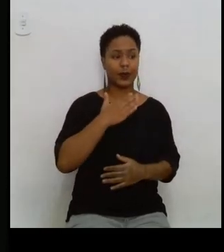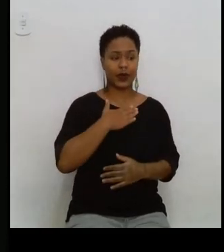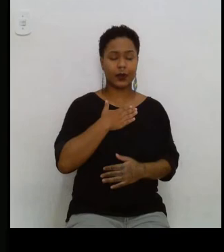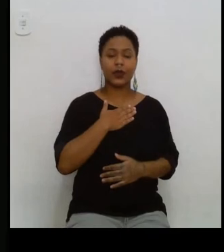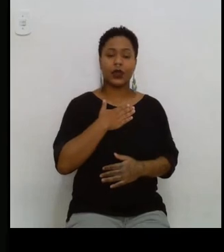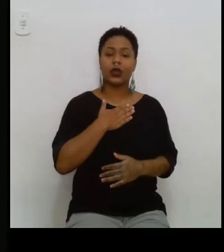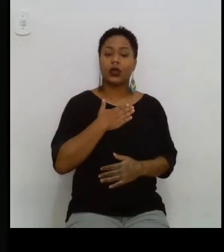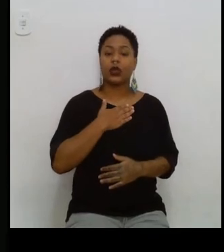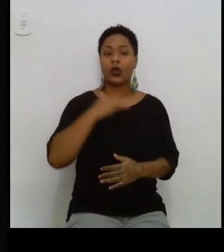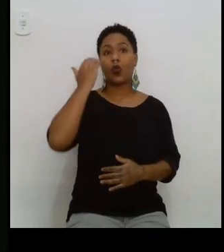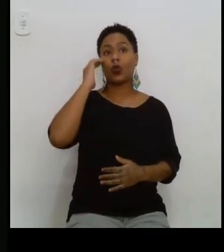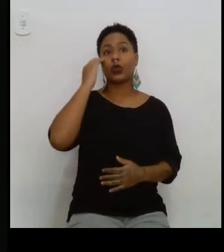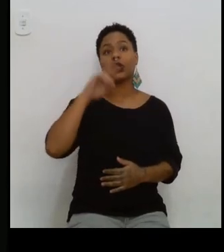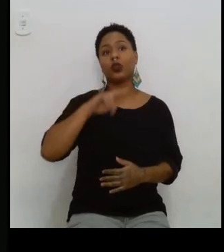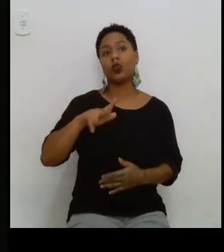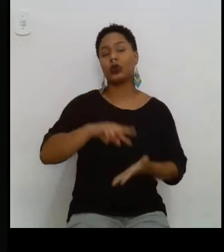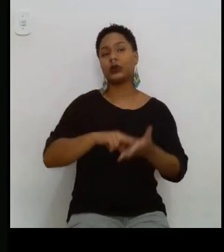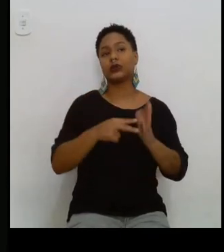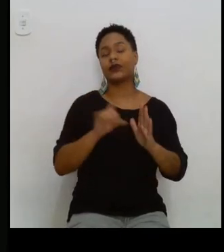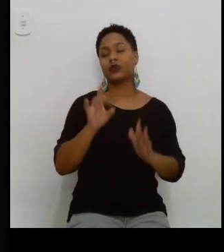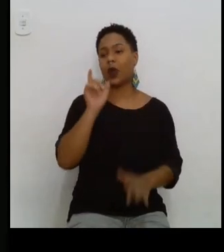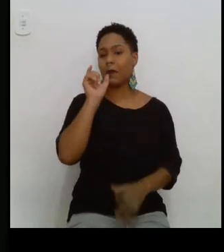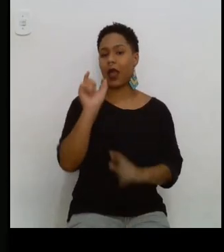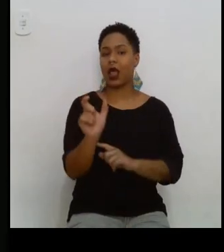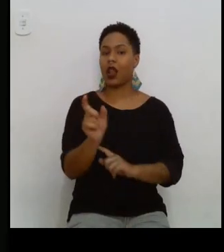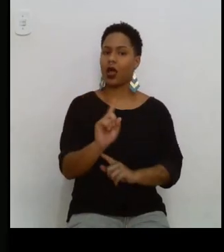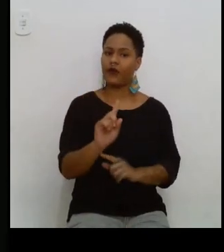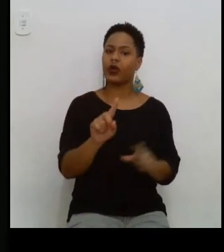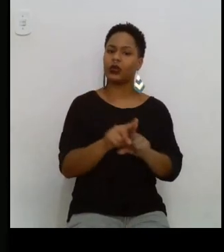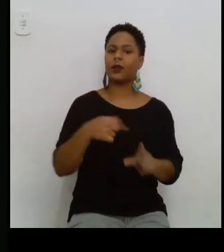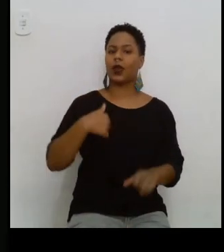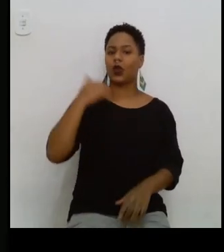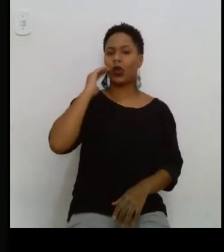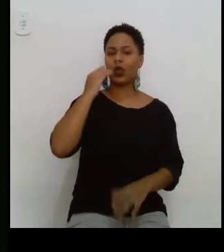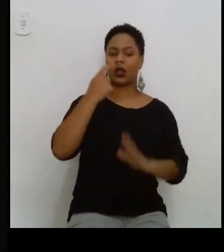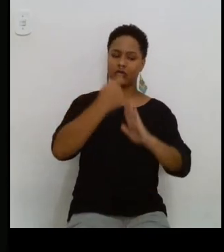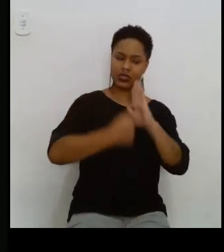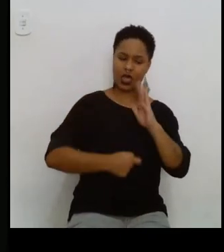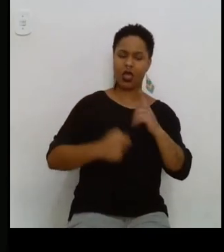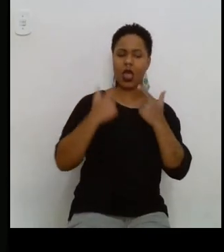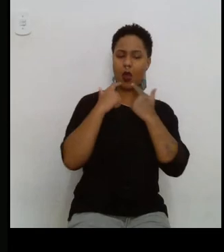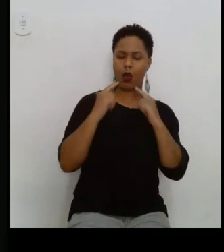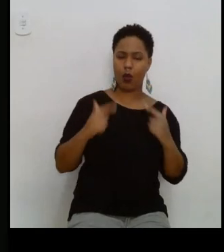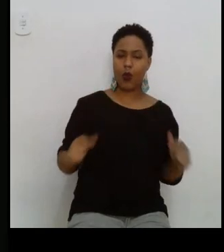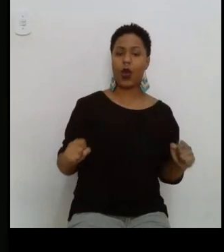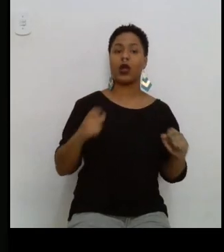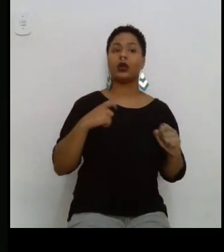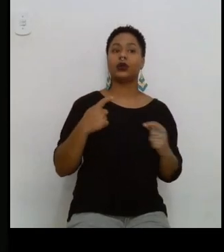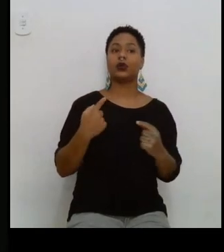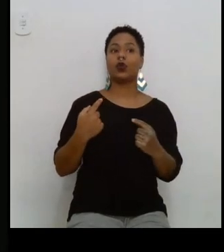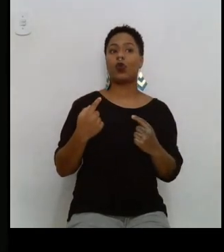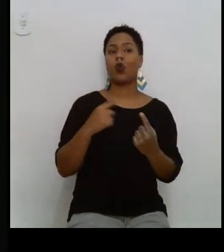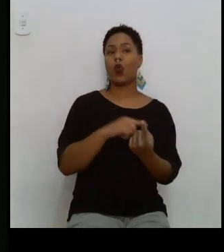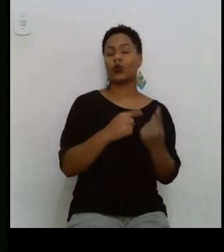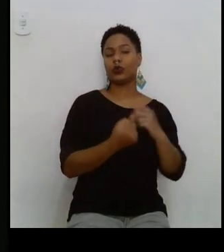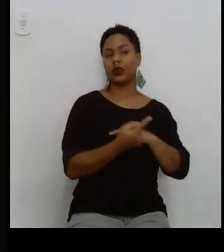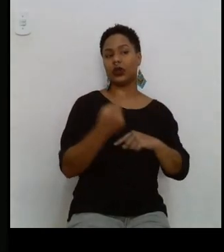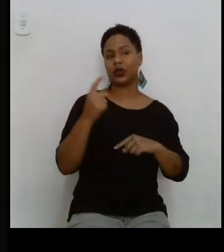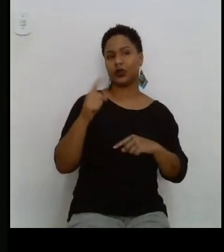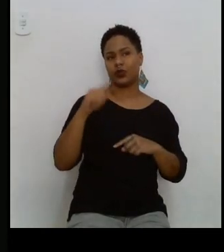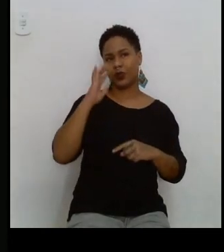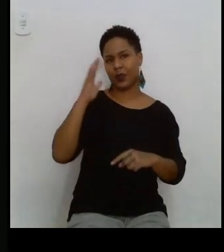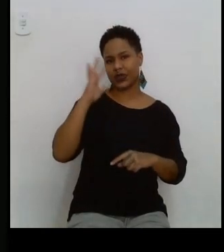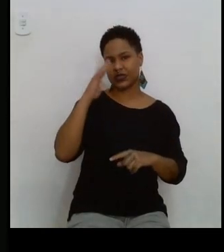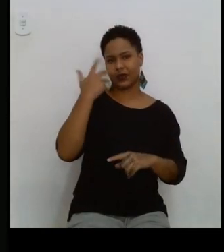entendido que não tá só na palavra é tenho entendido que o texto que a linguagem ao contrário do que o pensamento da